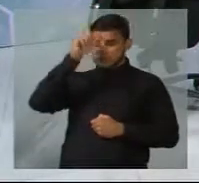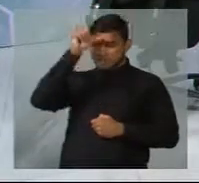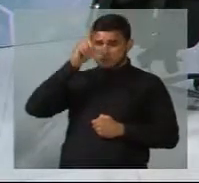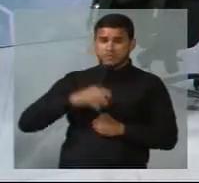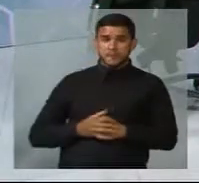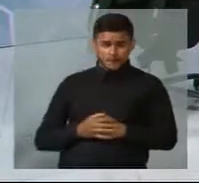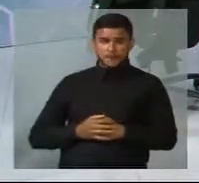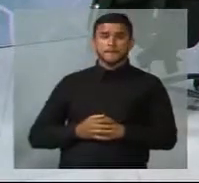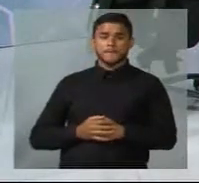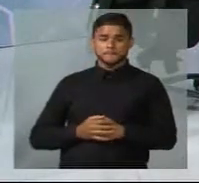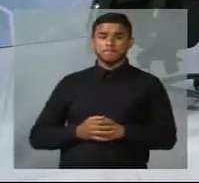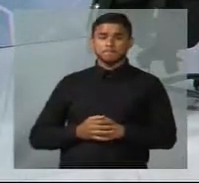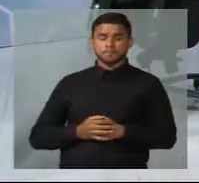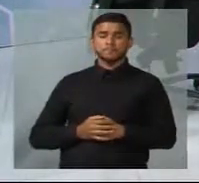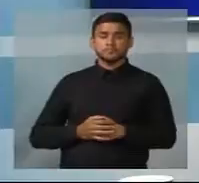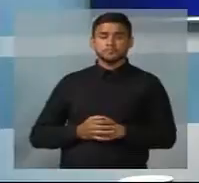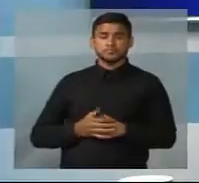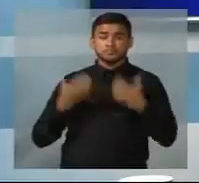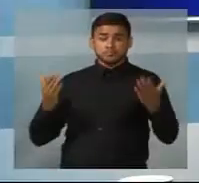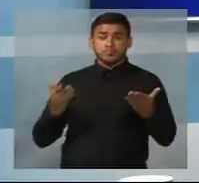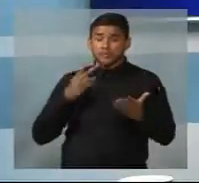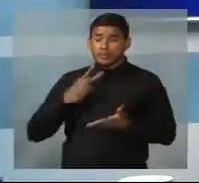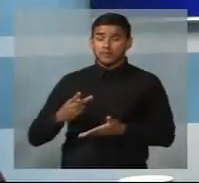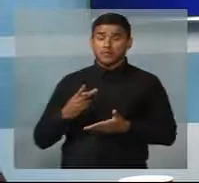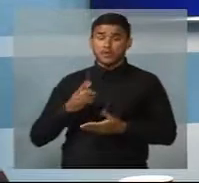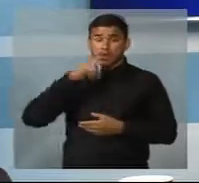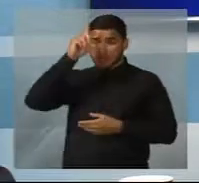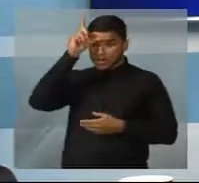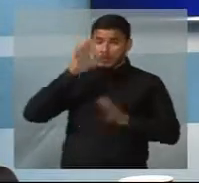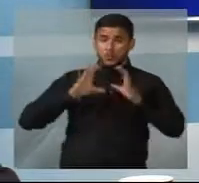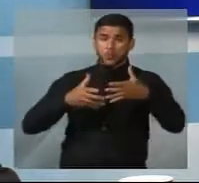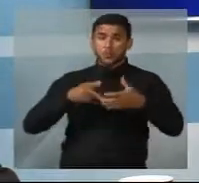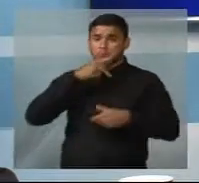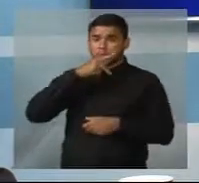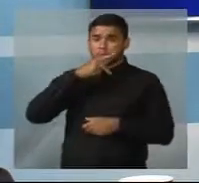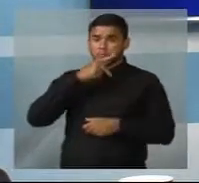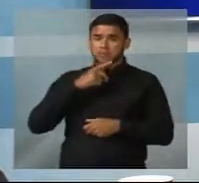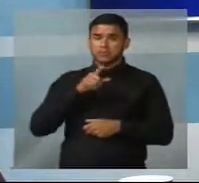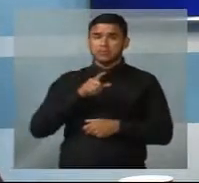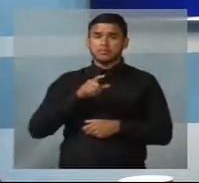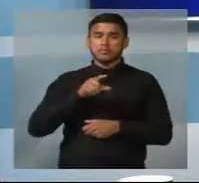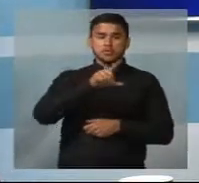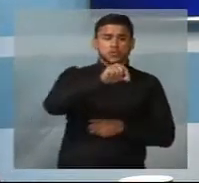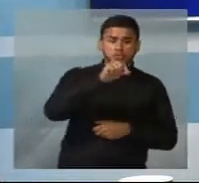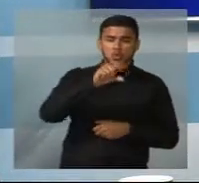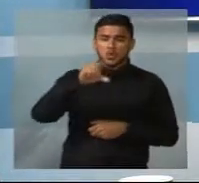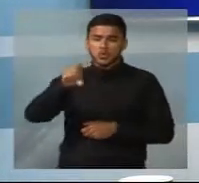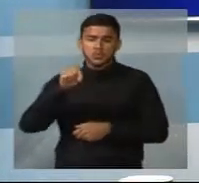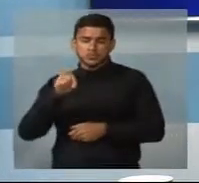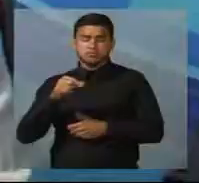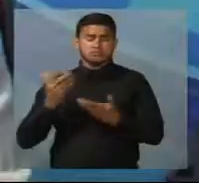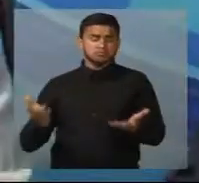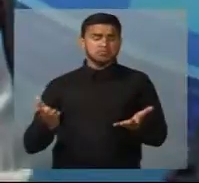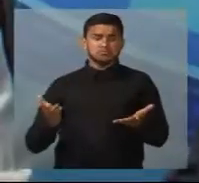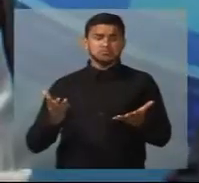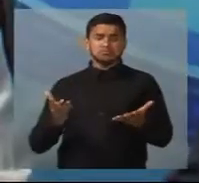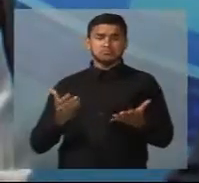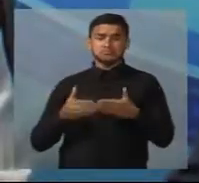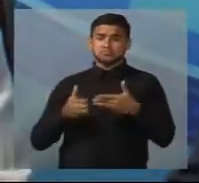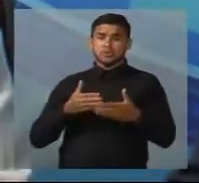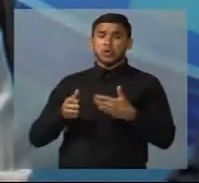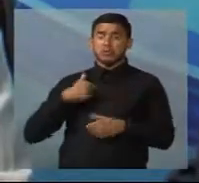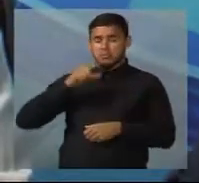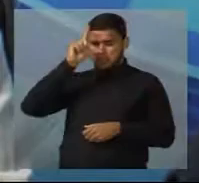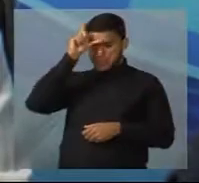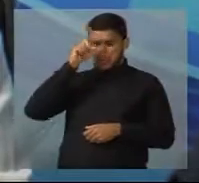liquidado e está liderando o PT. Mas a liderança do partido independe de ele apoiar candidato A ou B, ou apoiar o candidato do partido. Ele pode liderar de qualquer